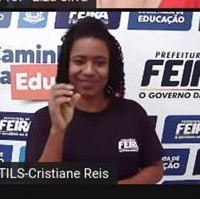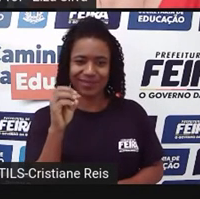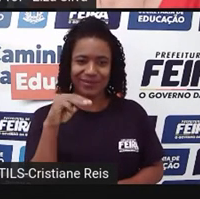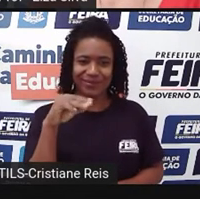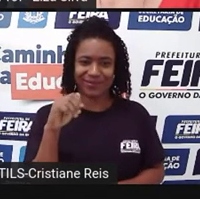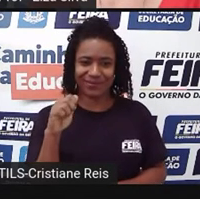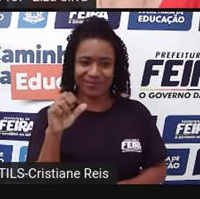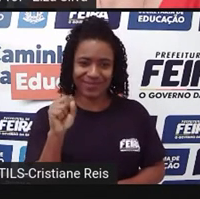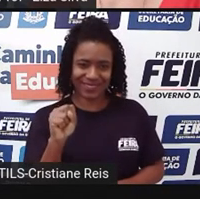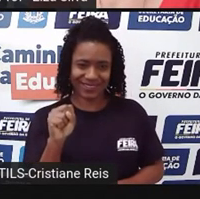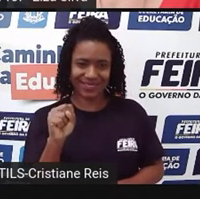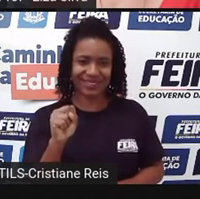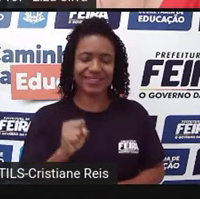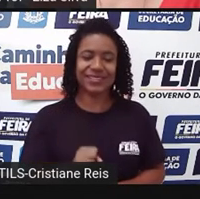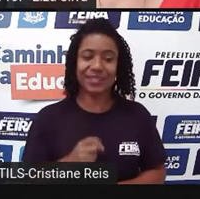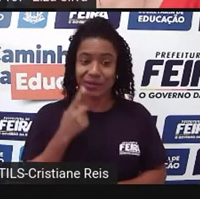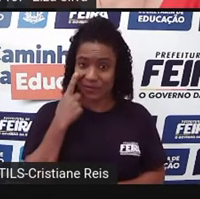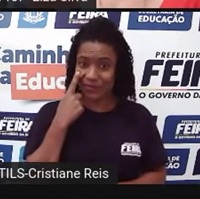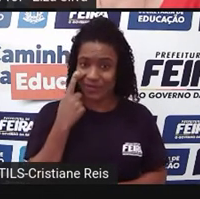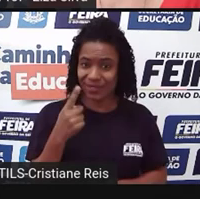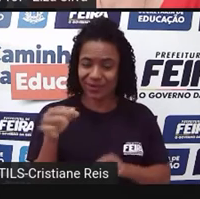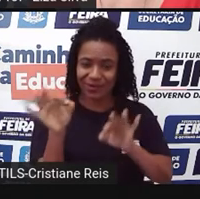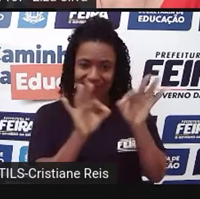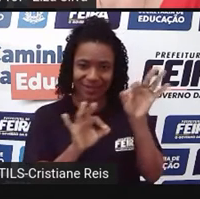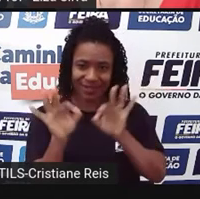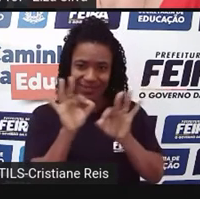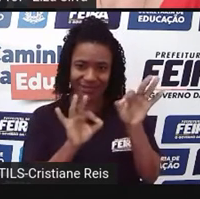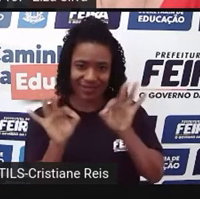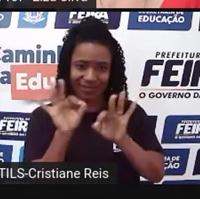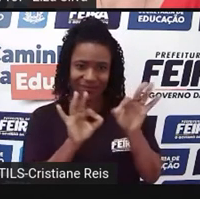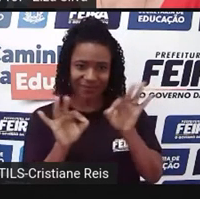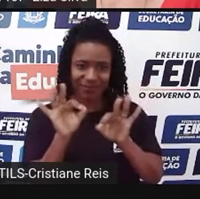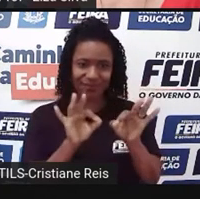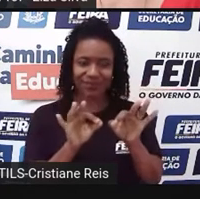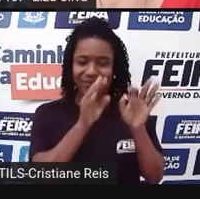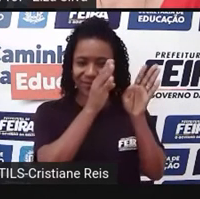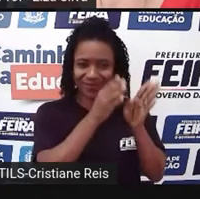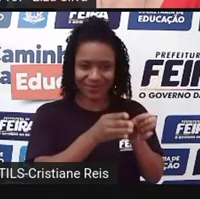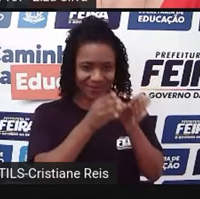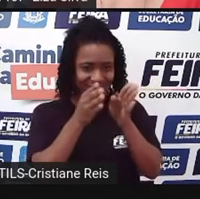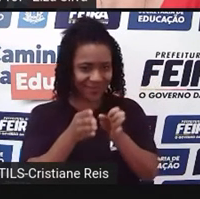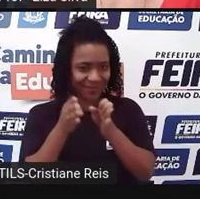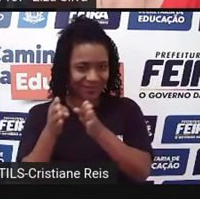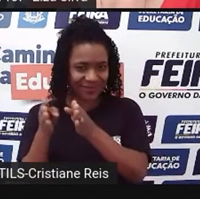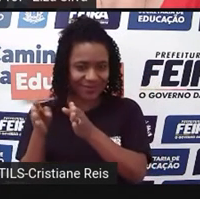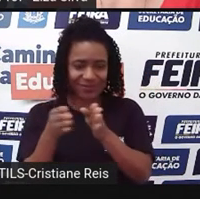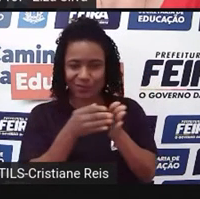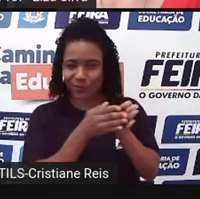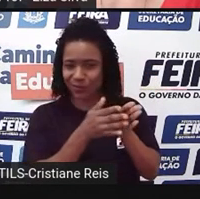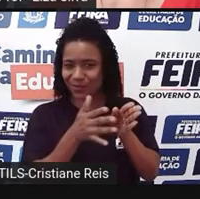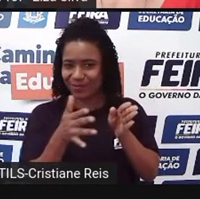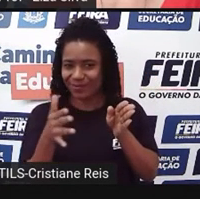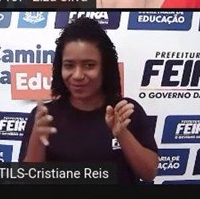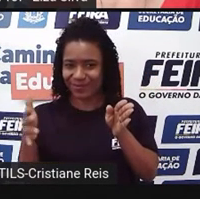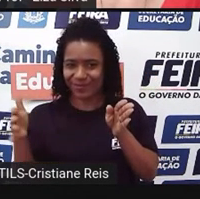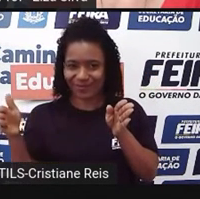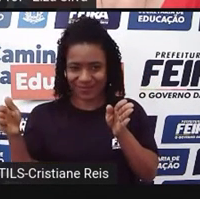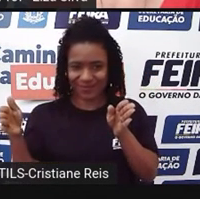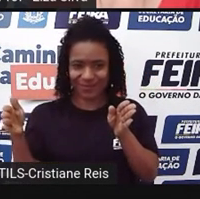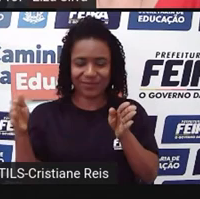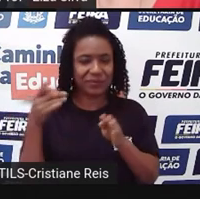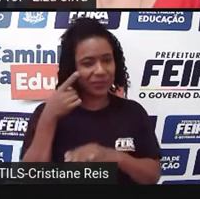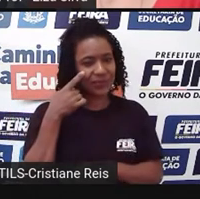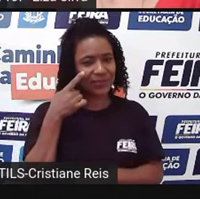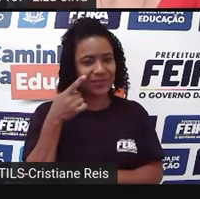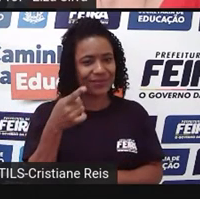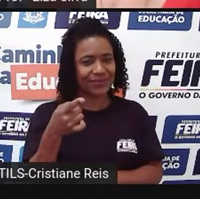Just a moment please vamos organizar Aqui a nossa linha do tempo e